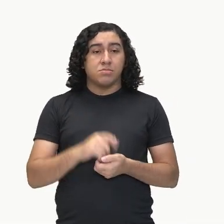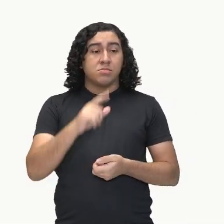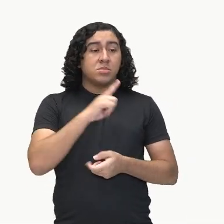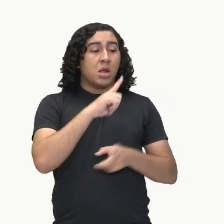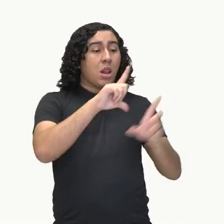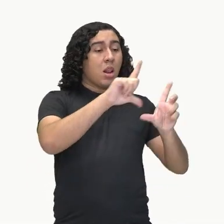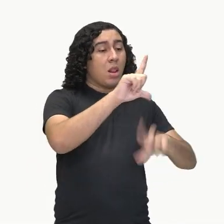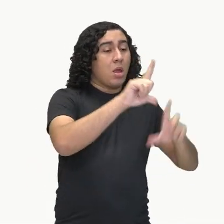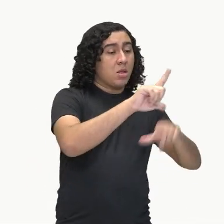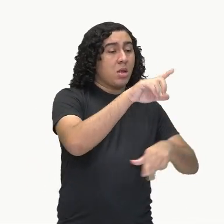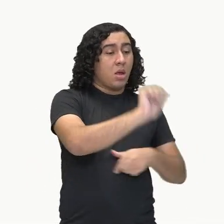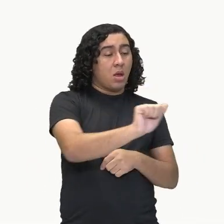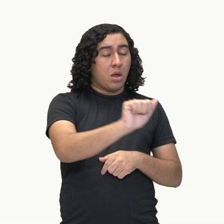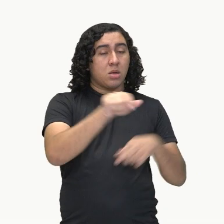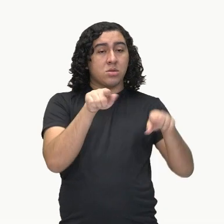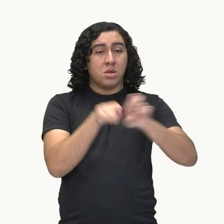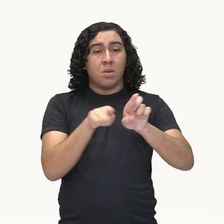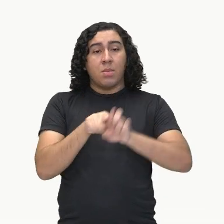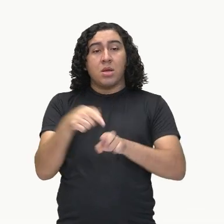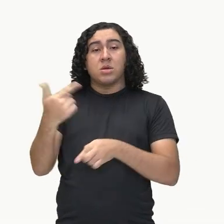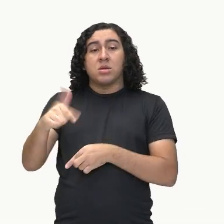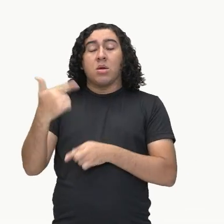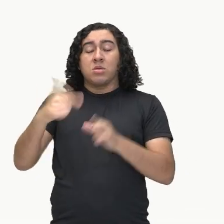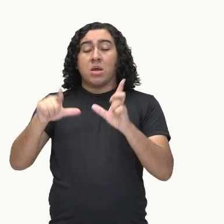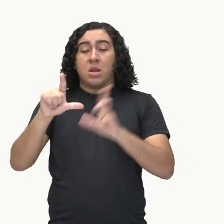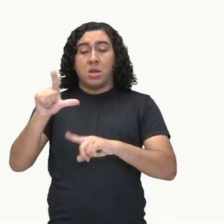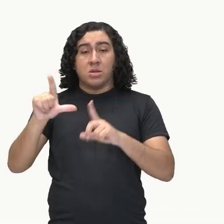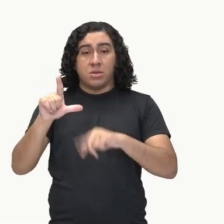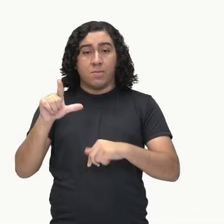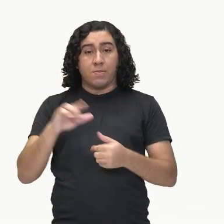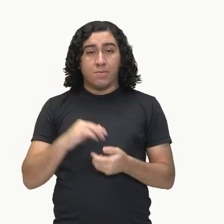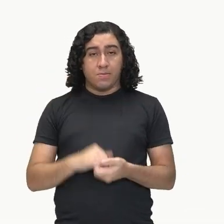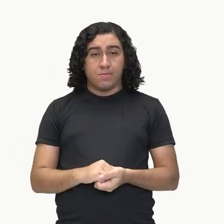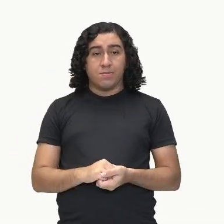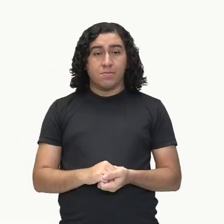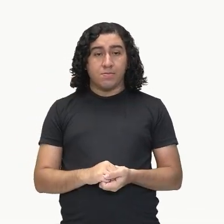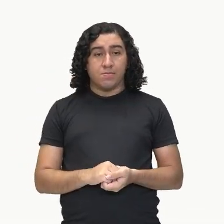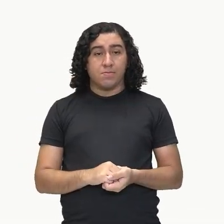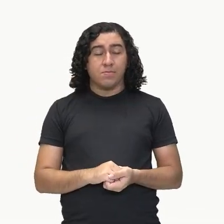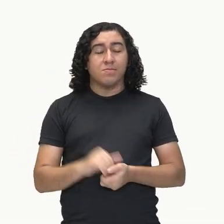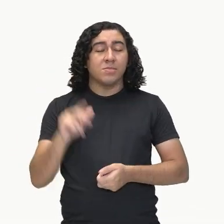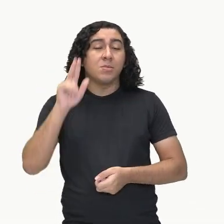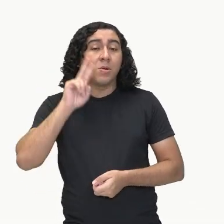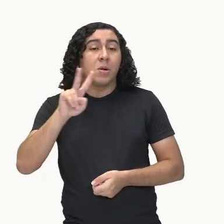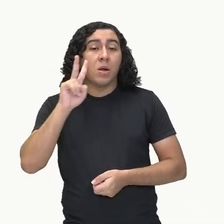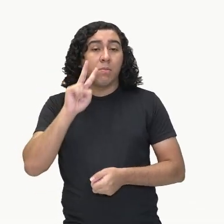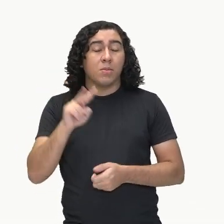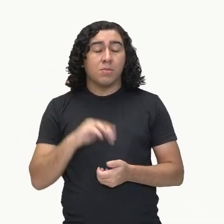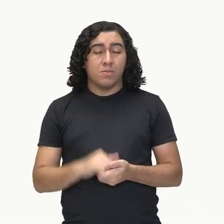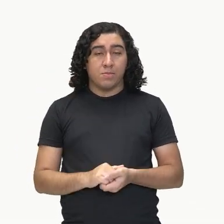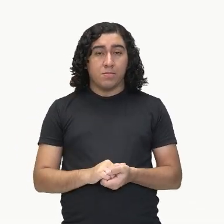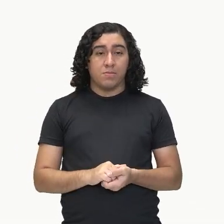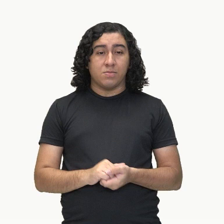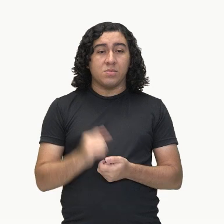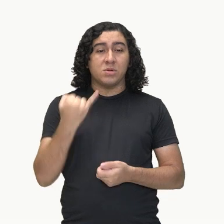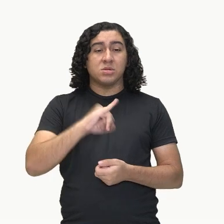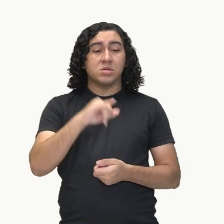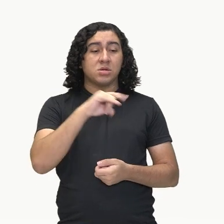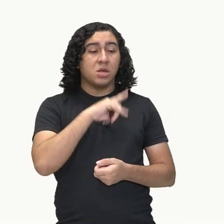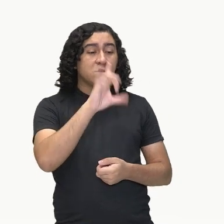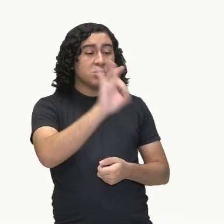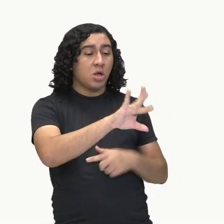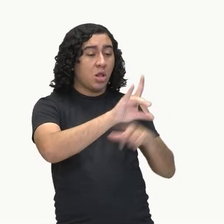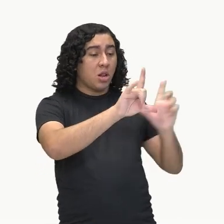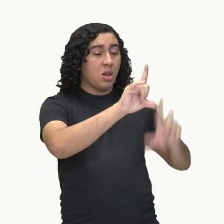literal A e quem não possui parte literal. Não esqueça, quando há só a parte